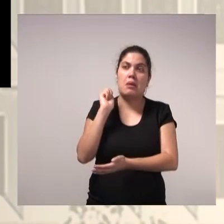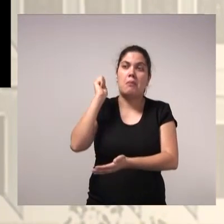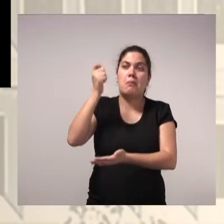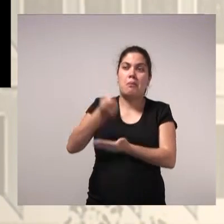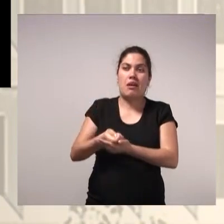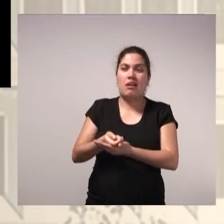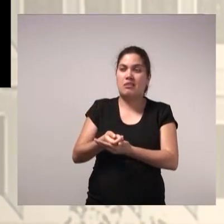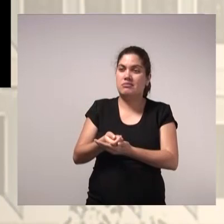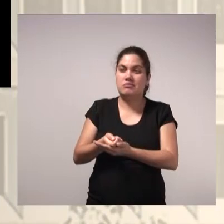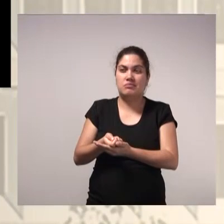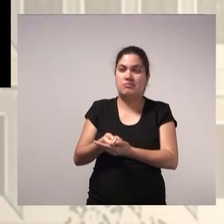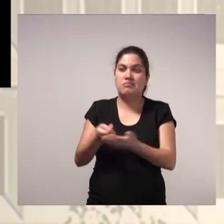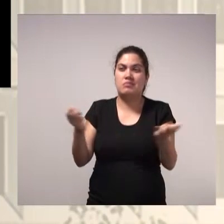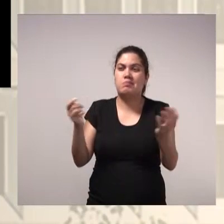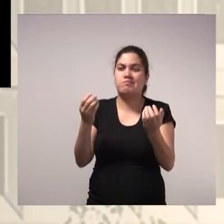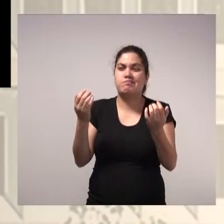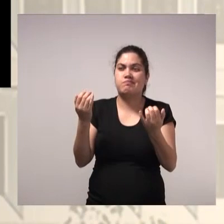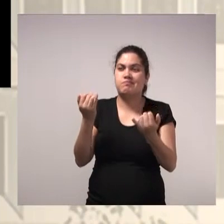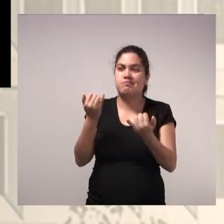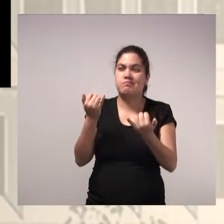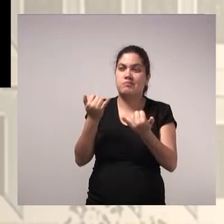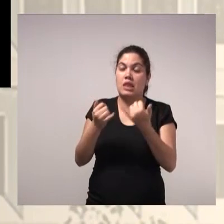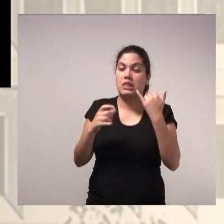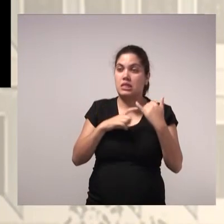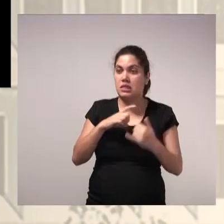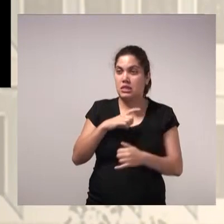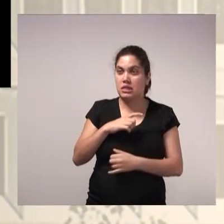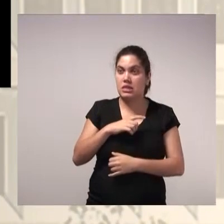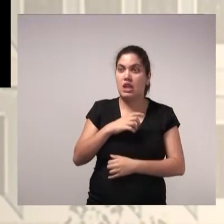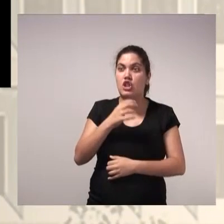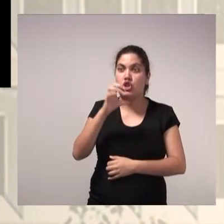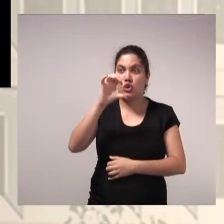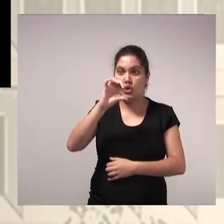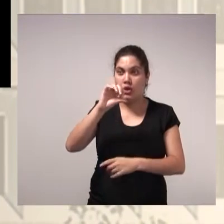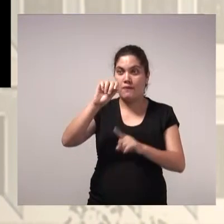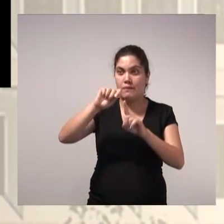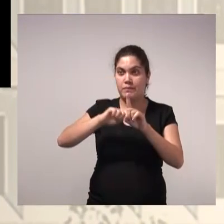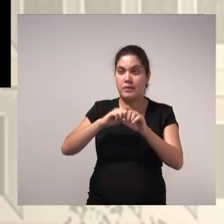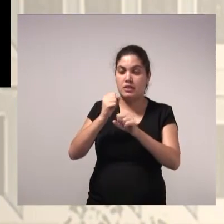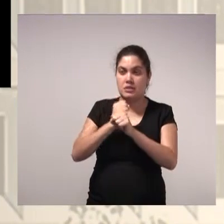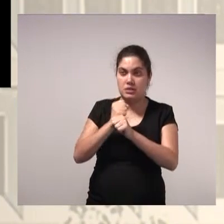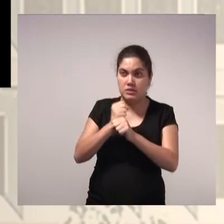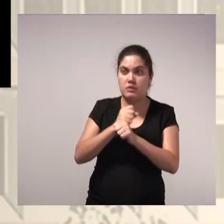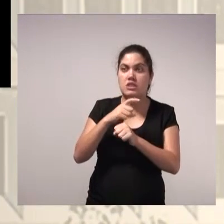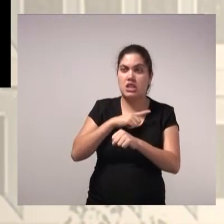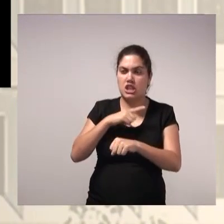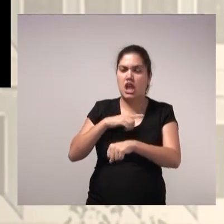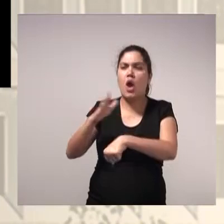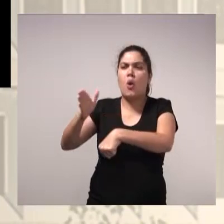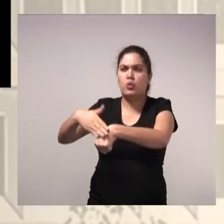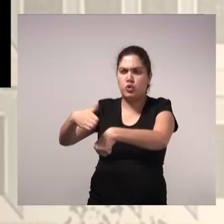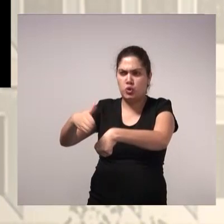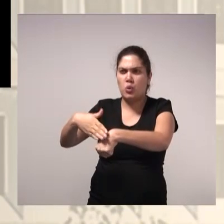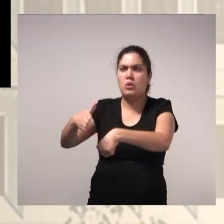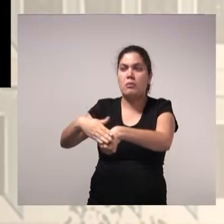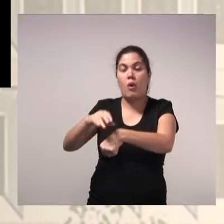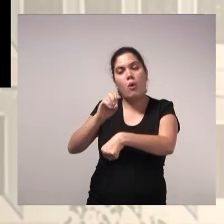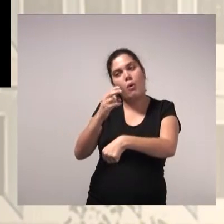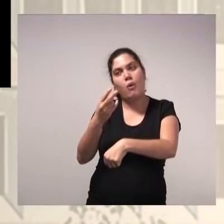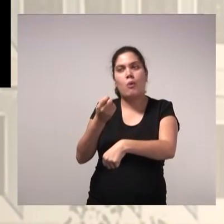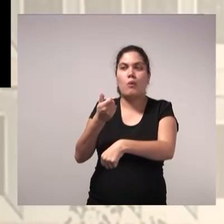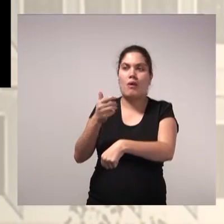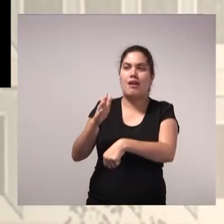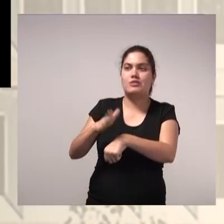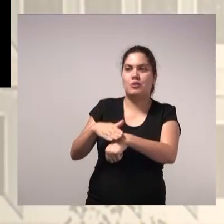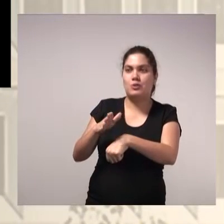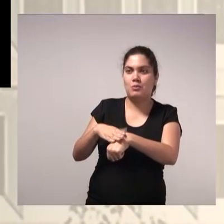ela. Então, você tem 9 meses do ano que você tem autonomia, ou quase autonomia, e tem